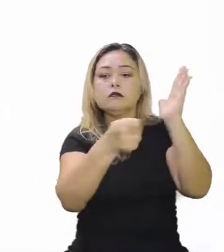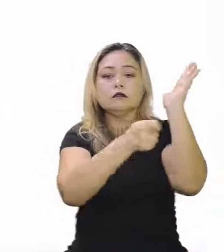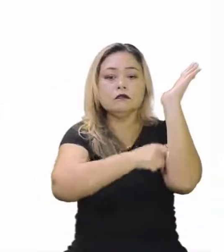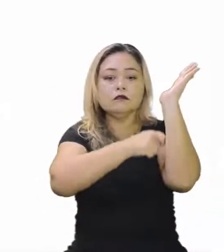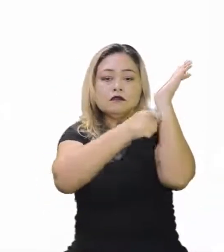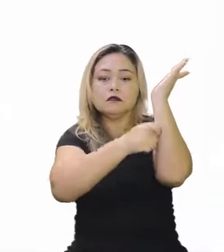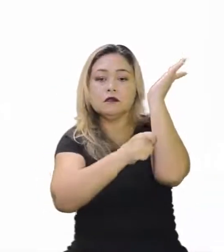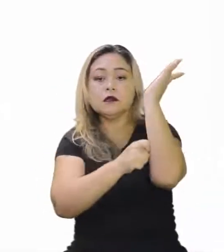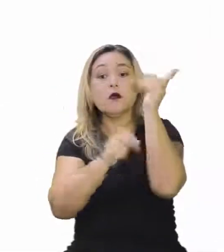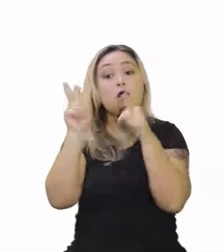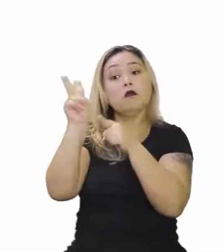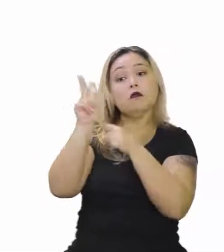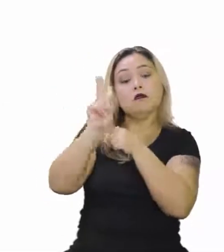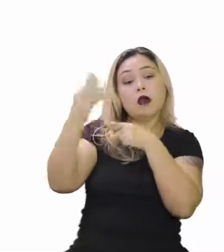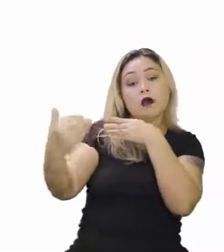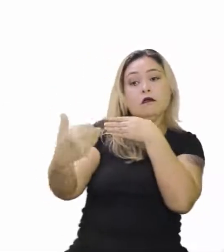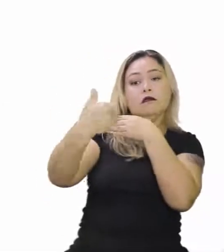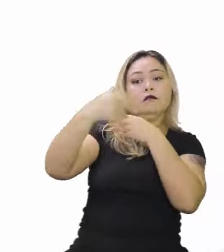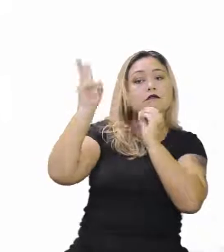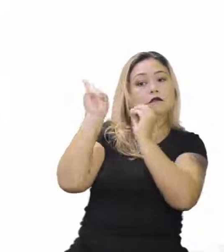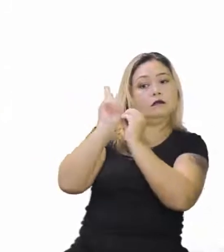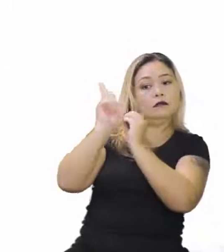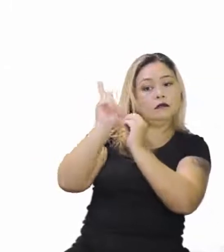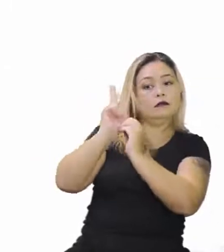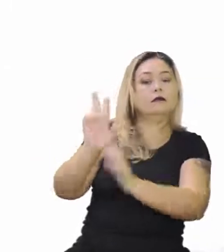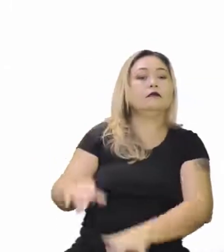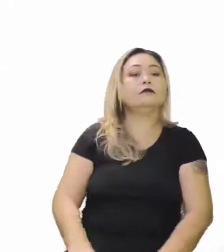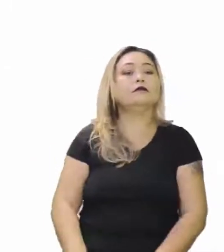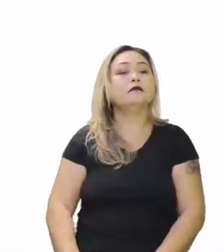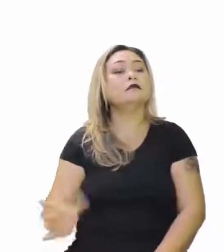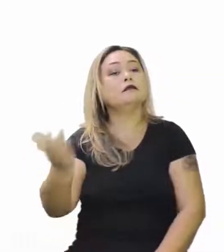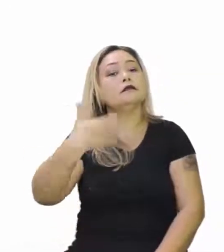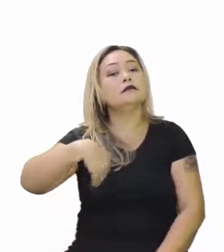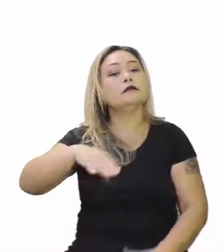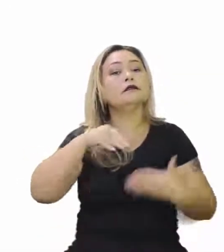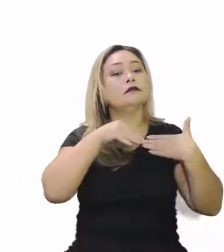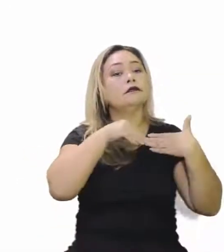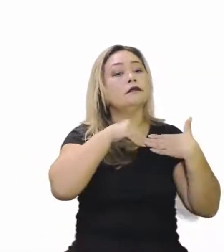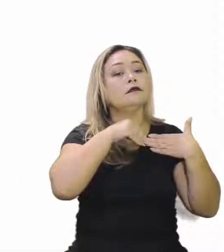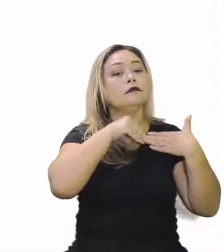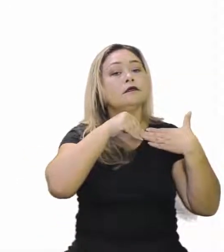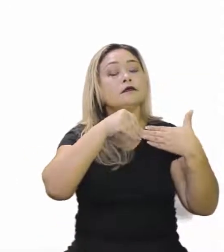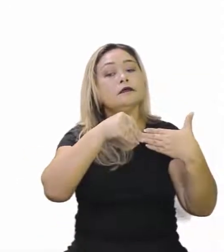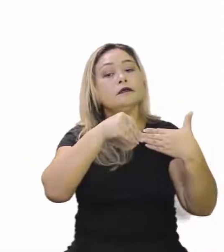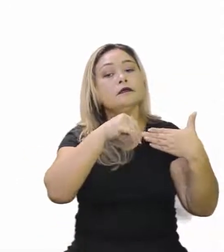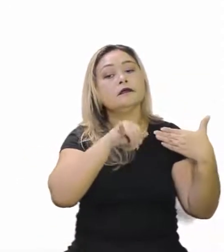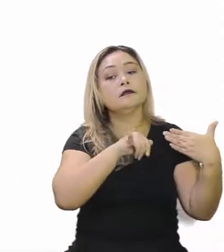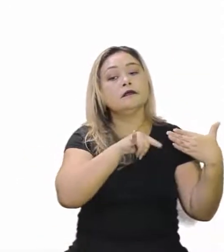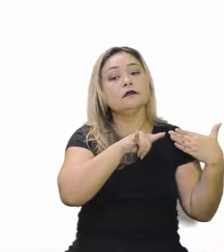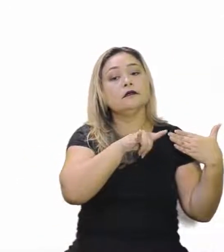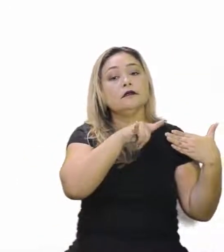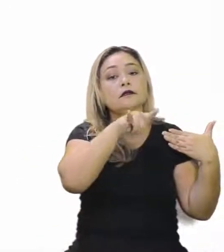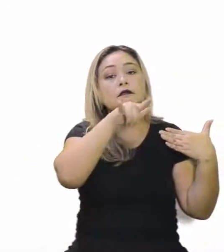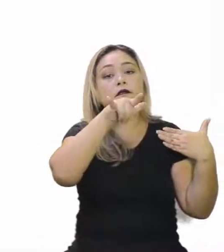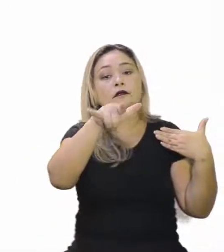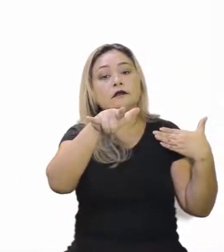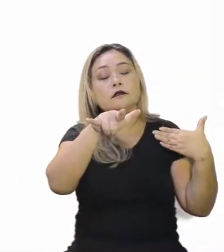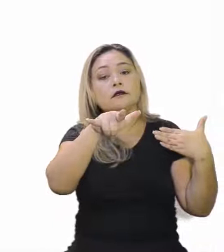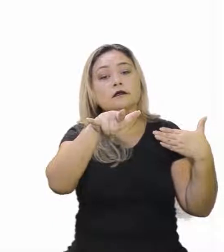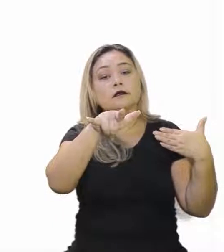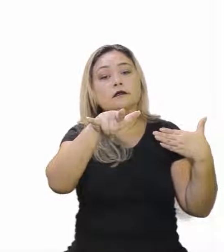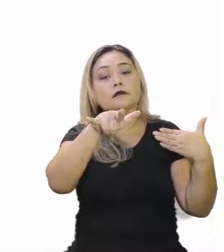seringas, protegendo-os de ataques indígenas? C, transportar de